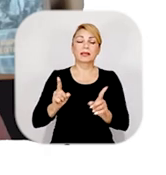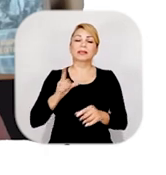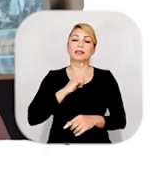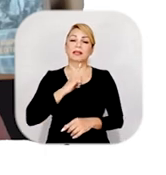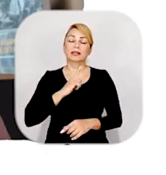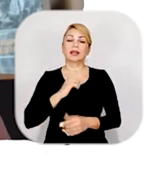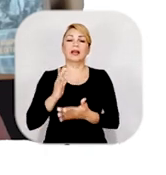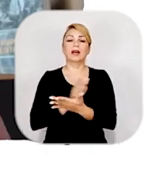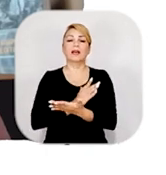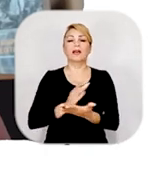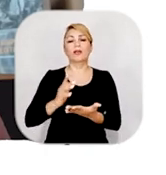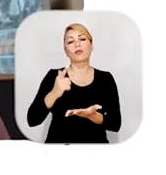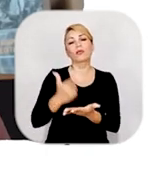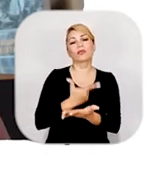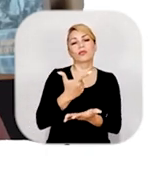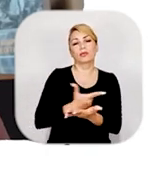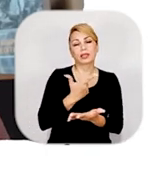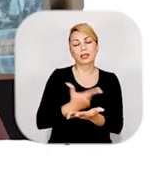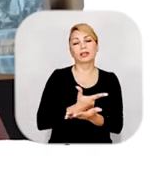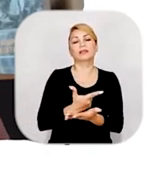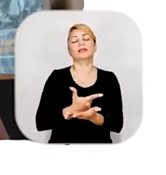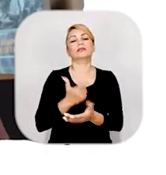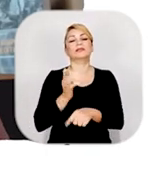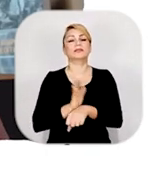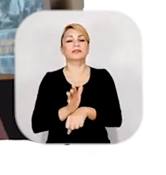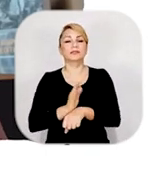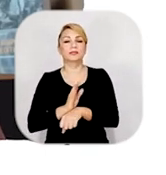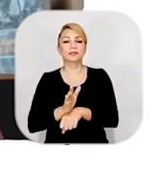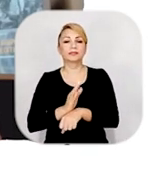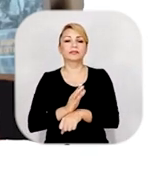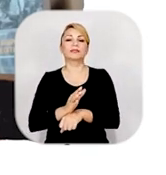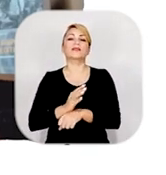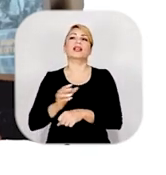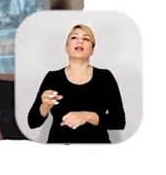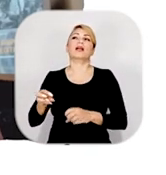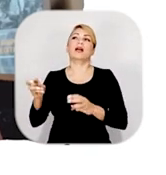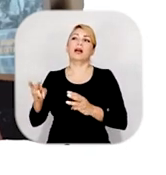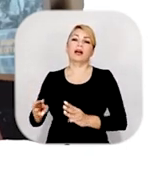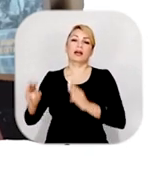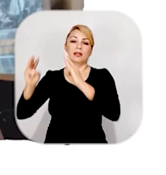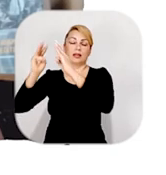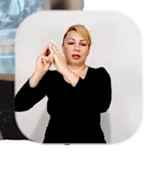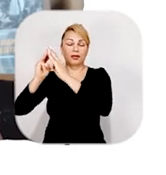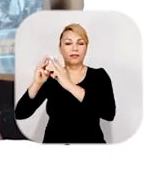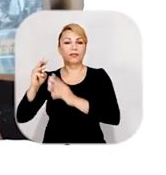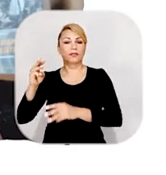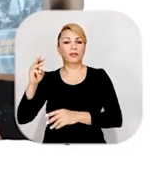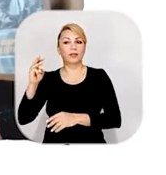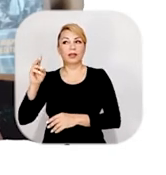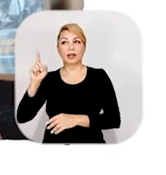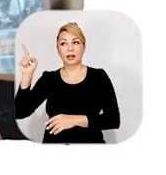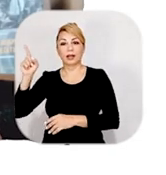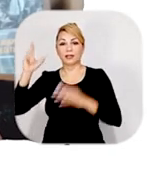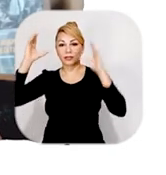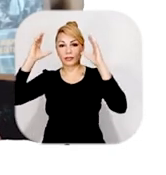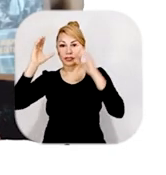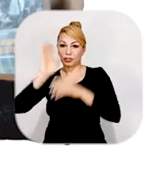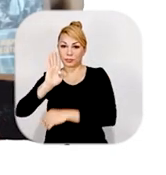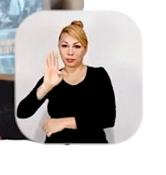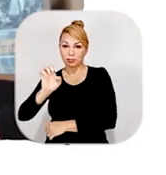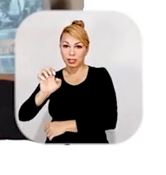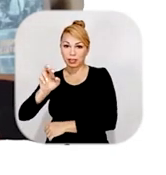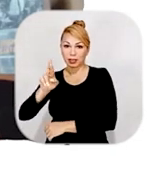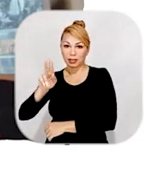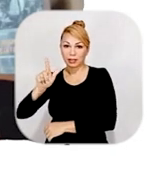que essas gravações foram disponibilizadas pelo Arquivo Fonográfico de Berlim, né? A gente escuta,